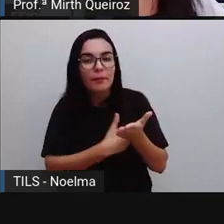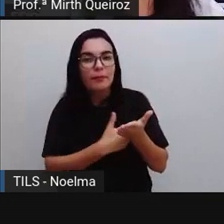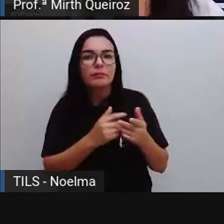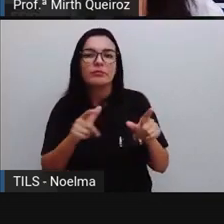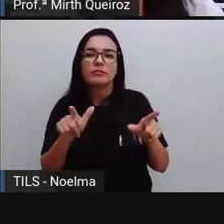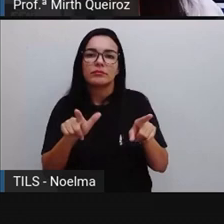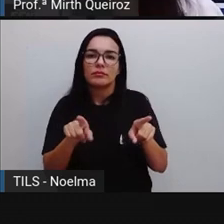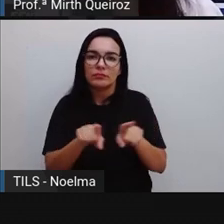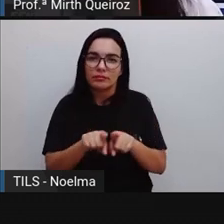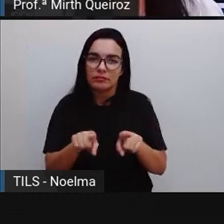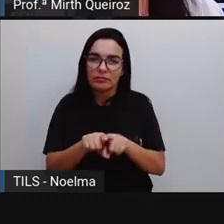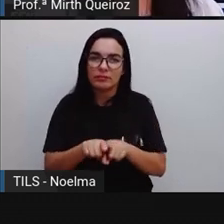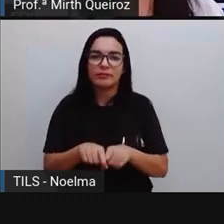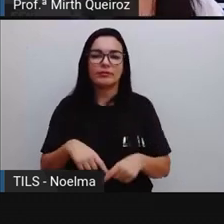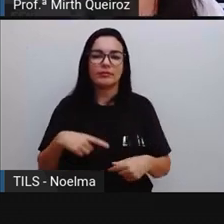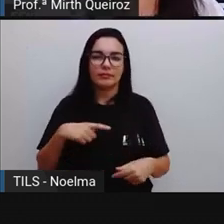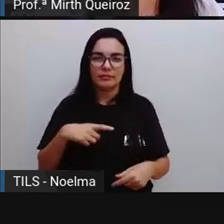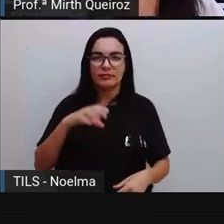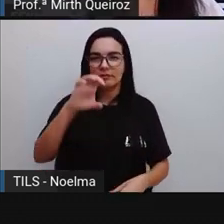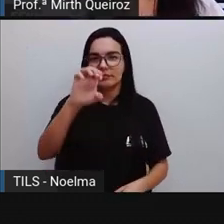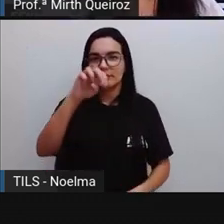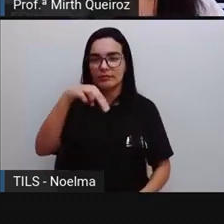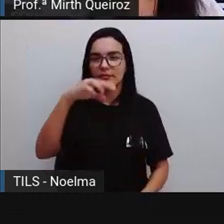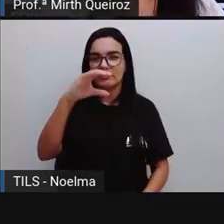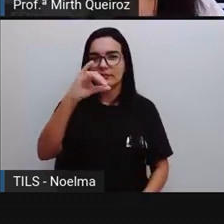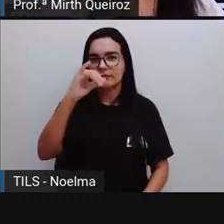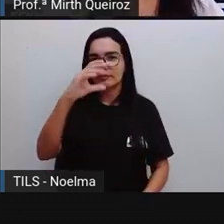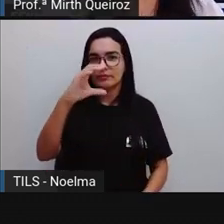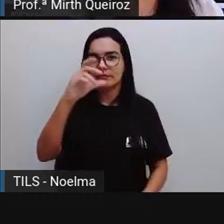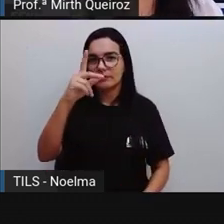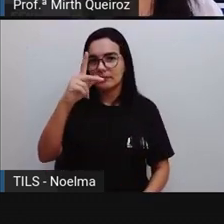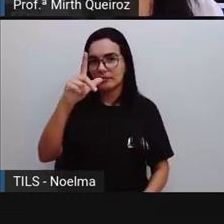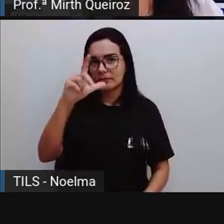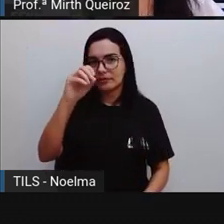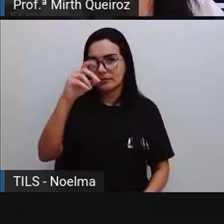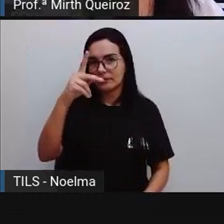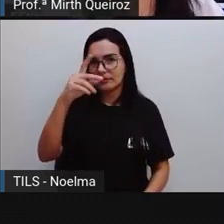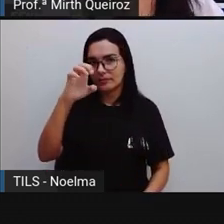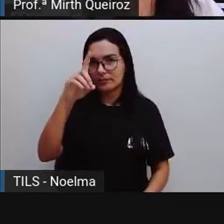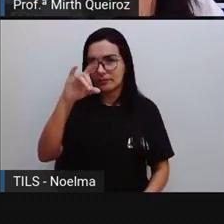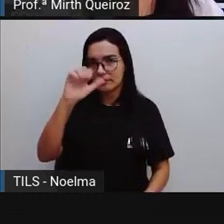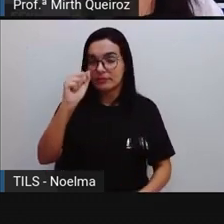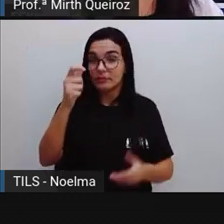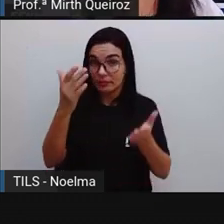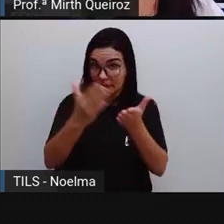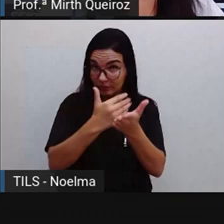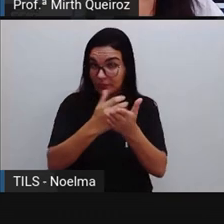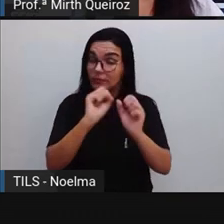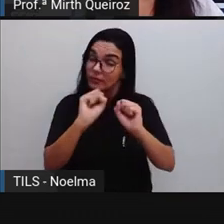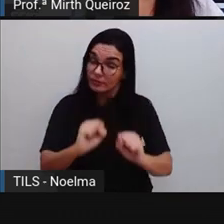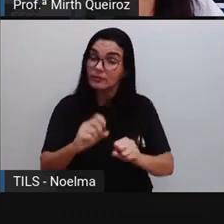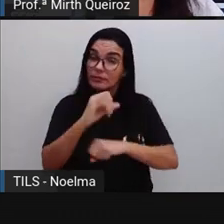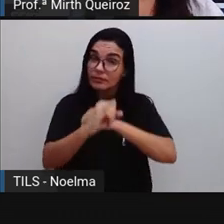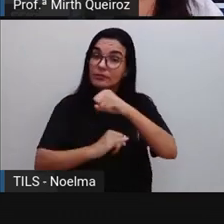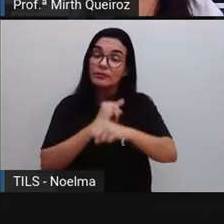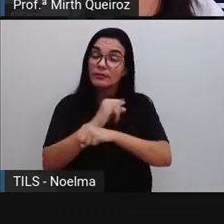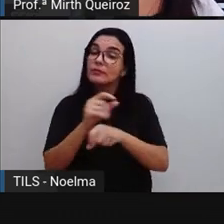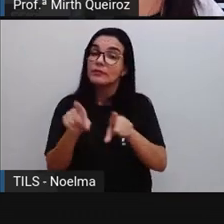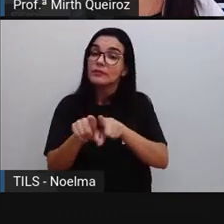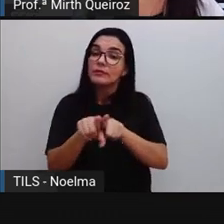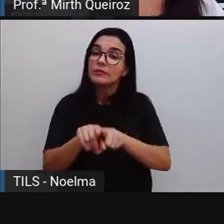quê? Enciclopédias, que podem ser aquela enciclopédia física ou pode ser uma enciclopédia digital,